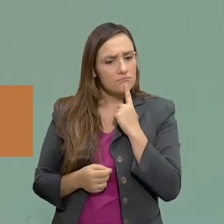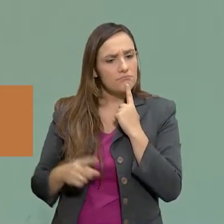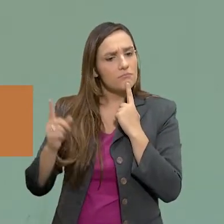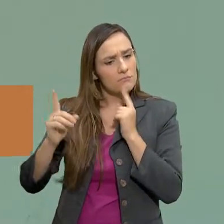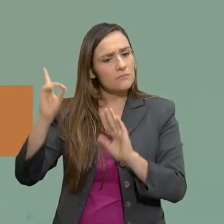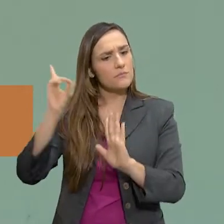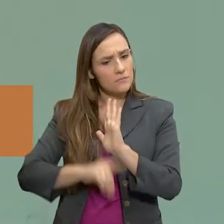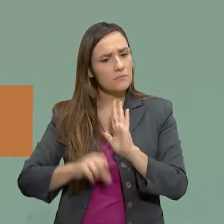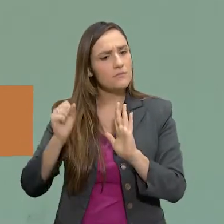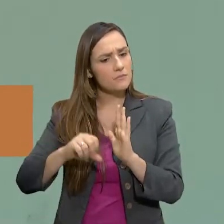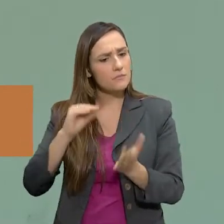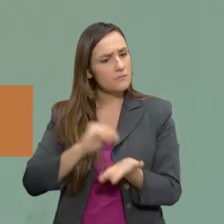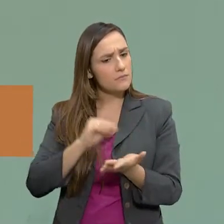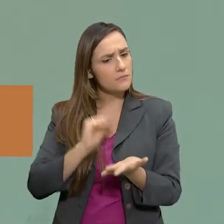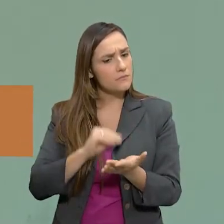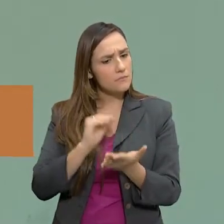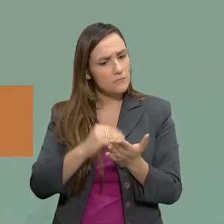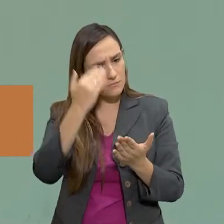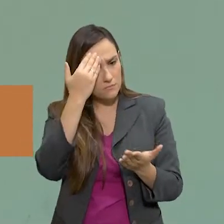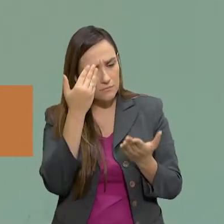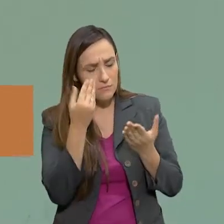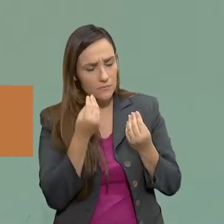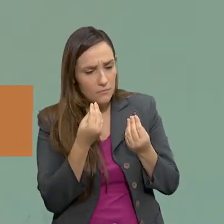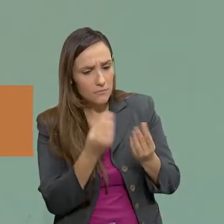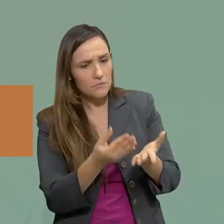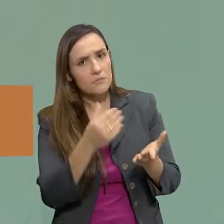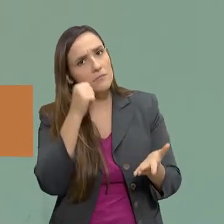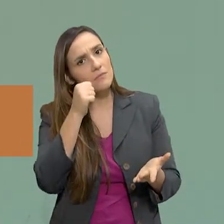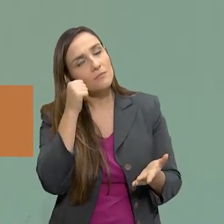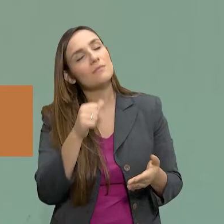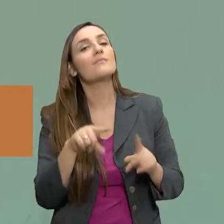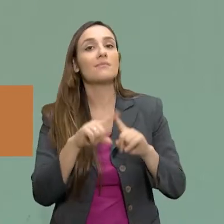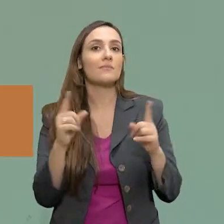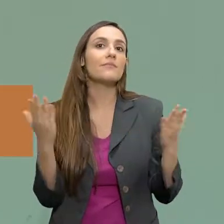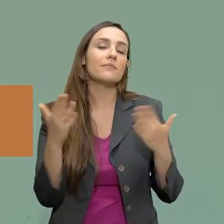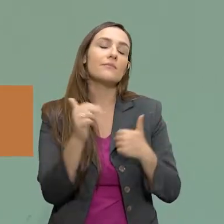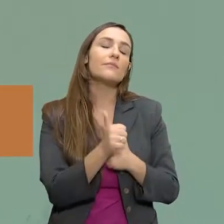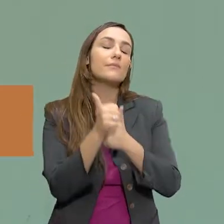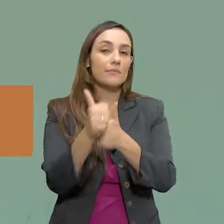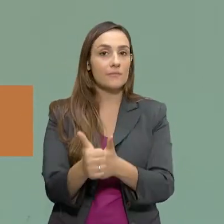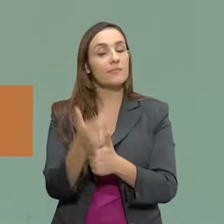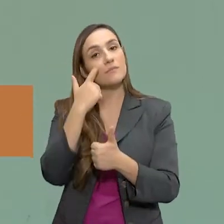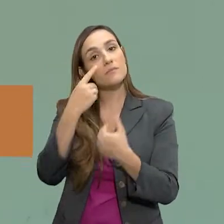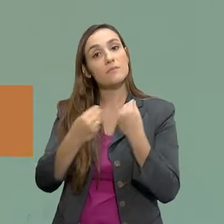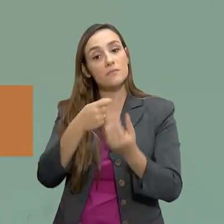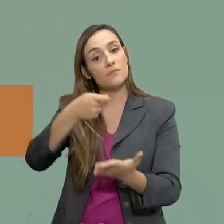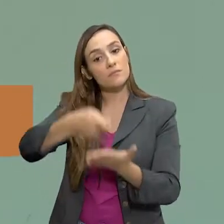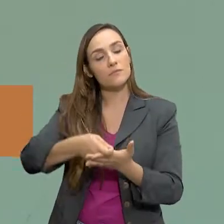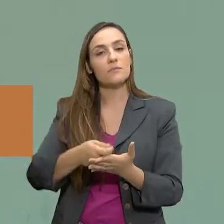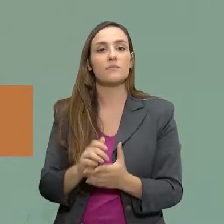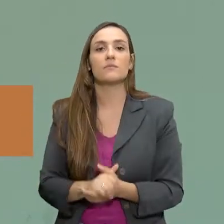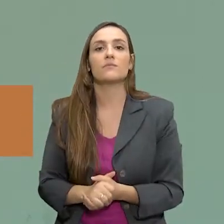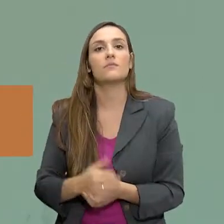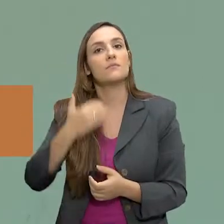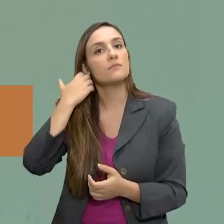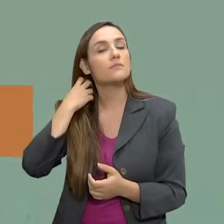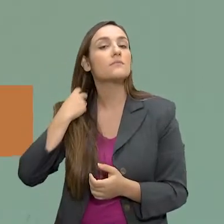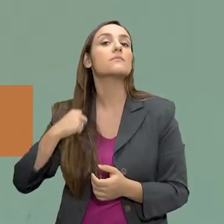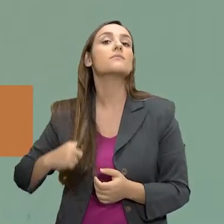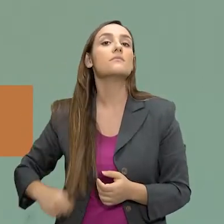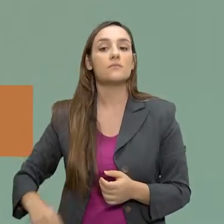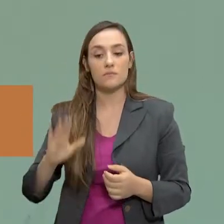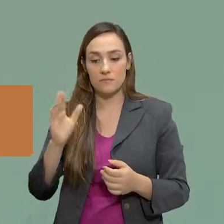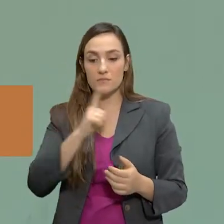fato, é um direito violado das mulheres e a gente vai acompanhar de pertinho agora essa concretização, até porque a gente tem esse procedimento,